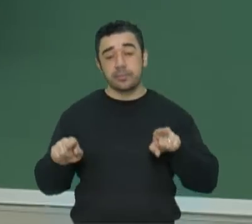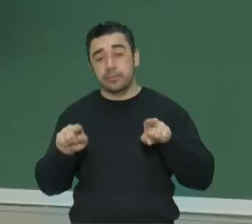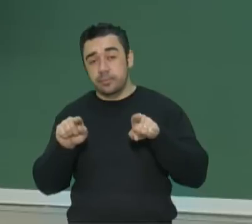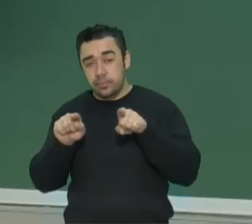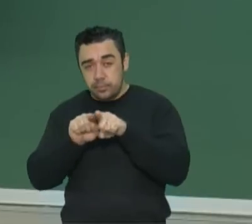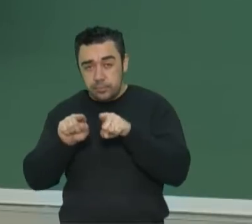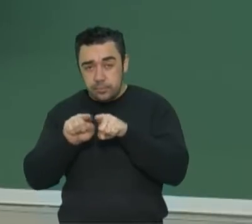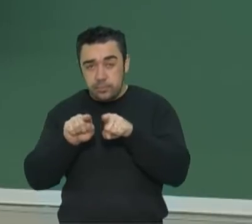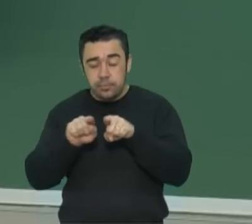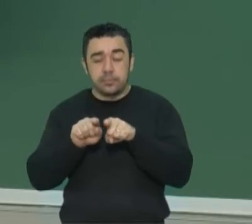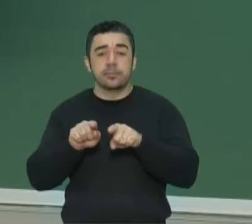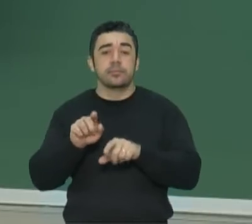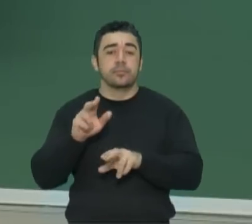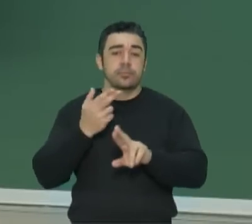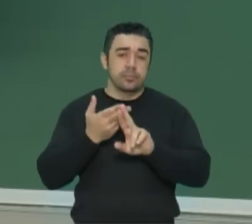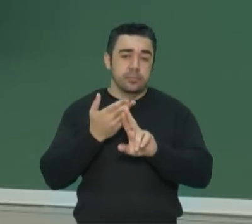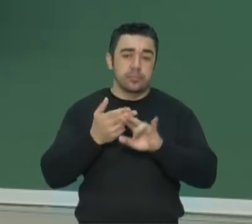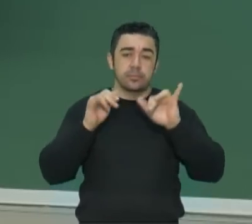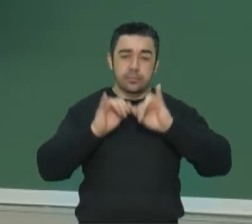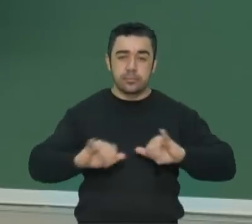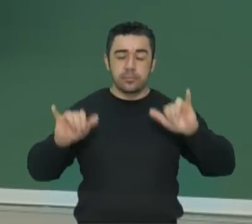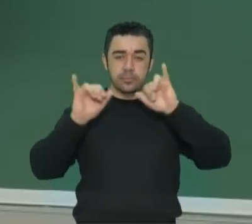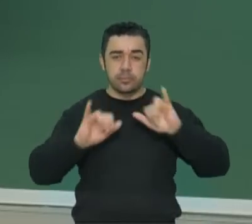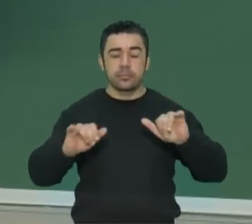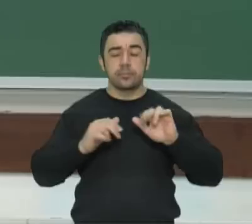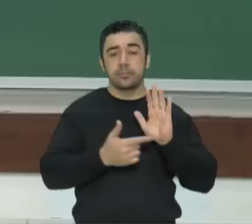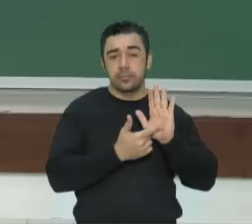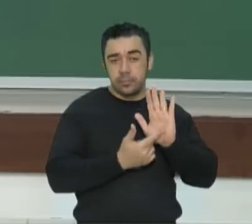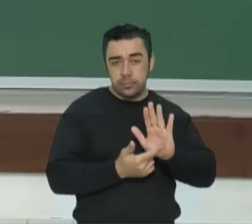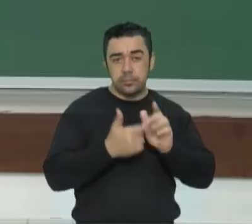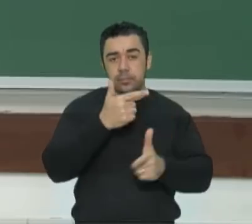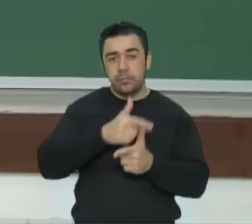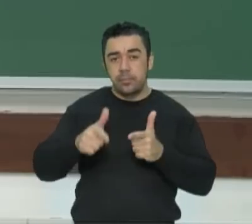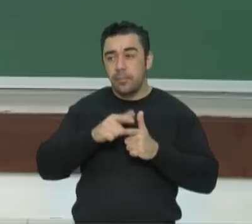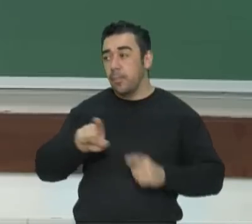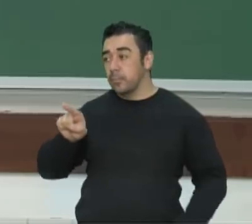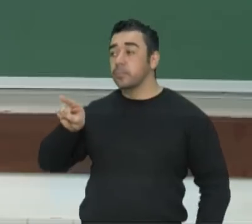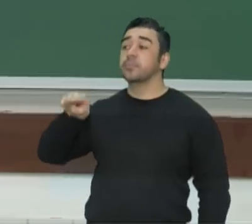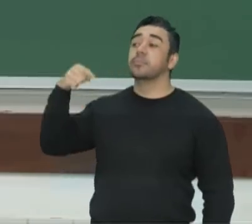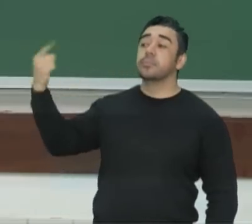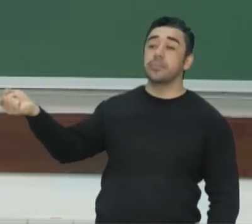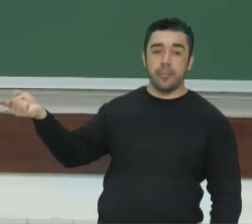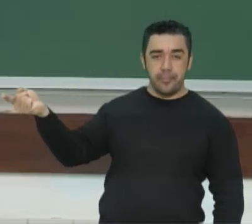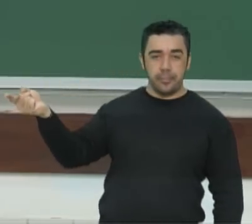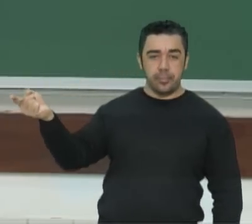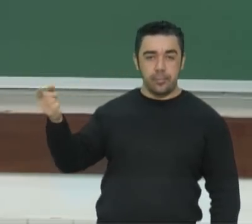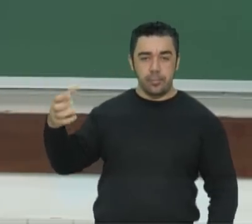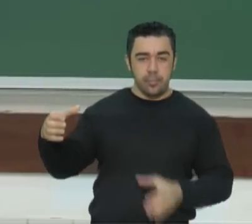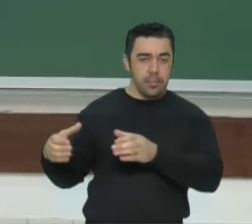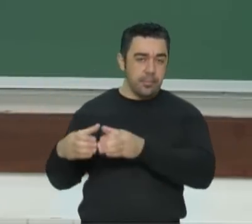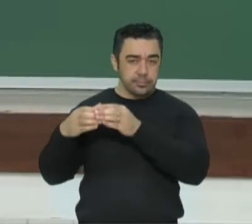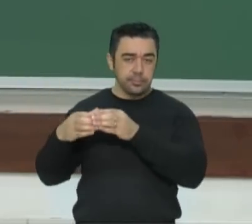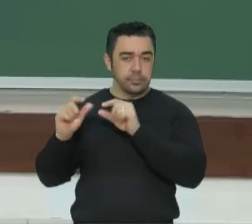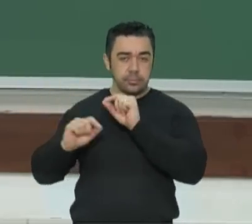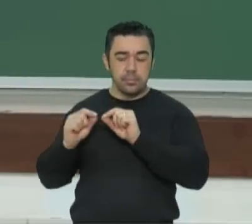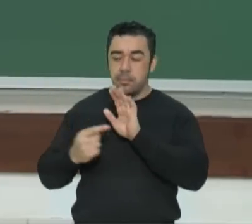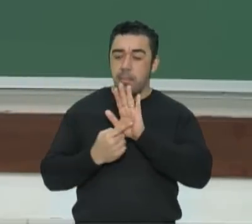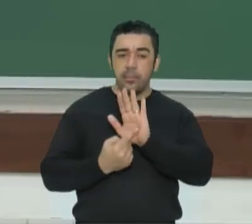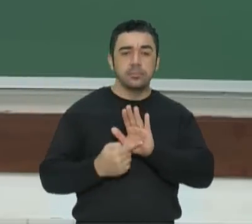a propaganda era usada para mostrar os problemas do lado oposto, ressaltando